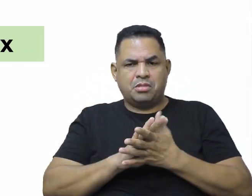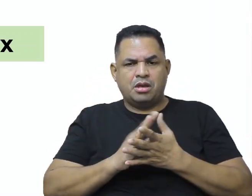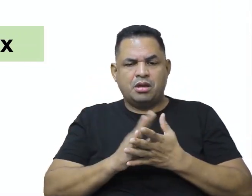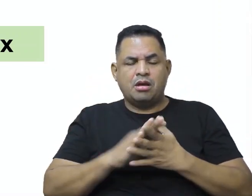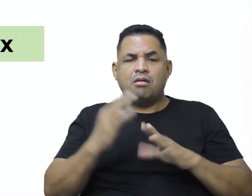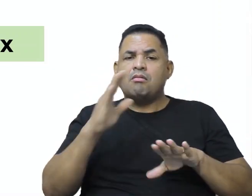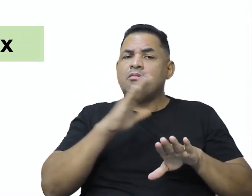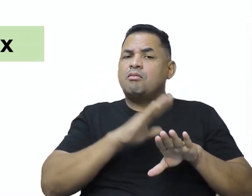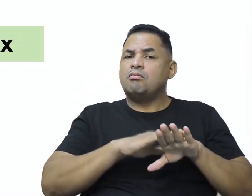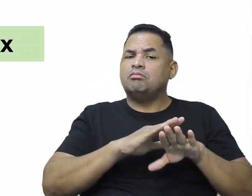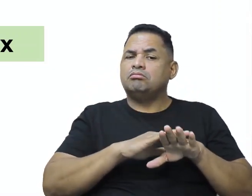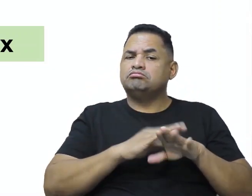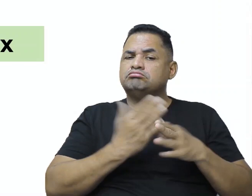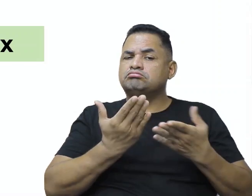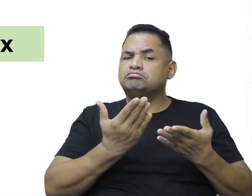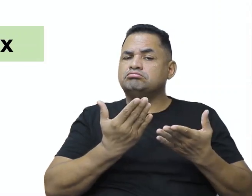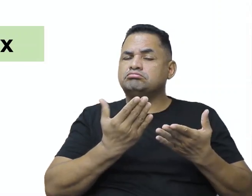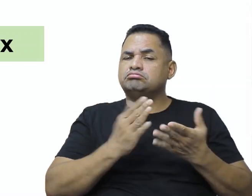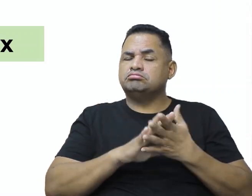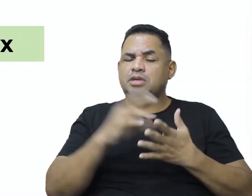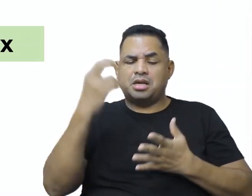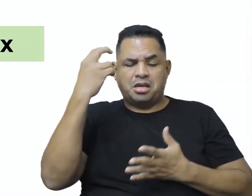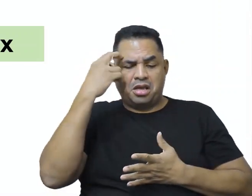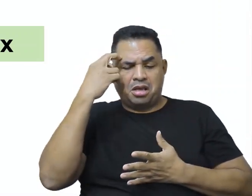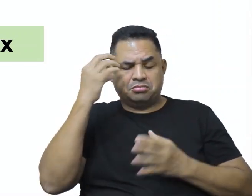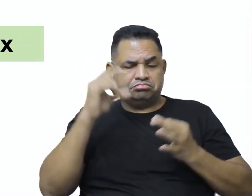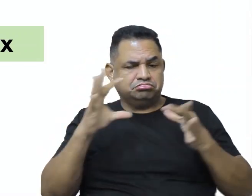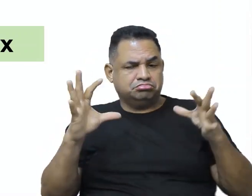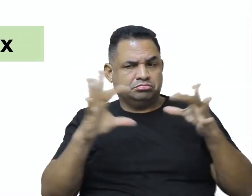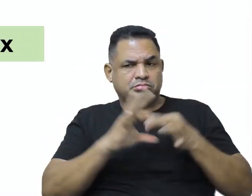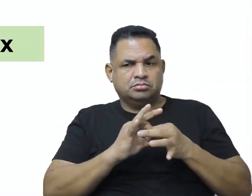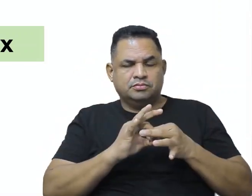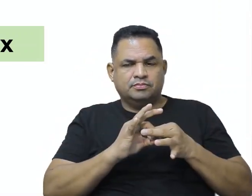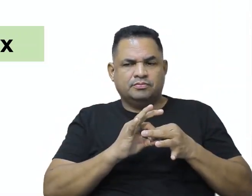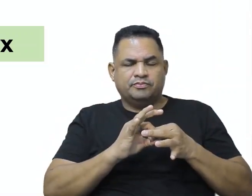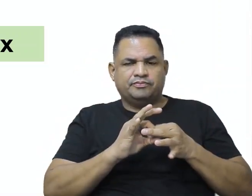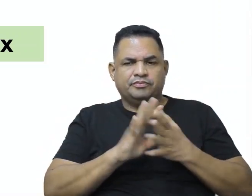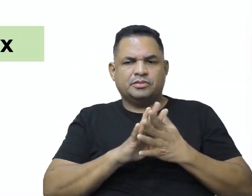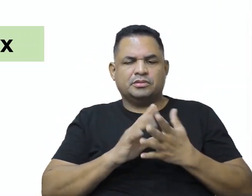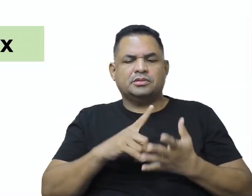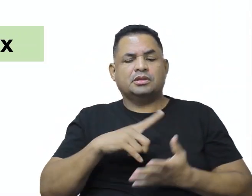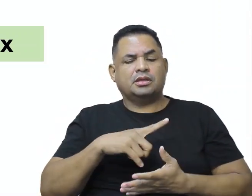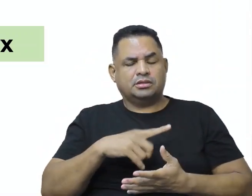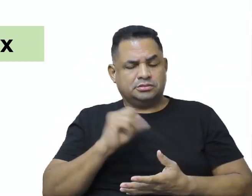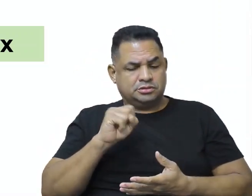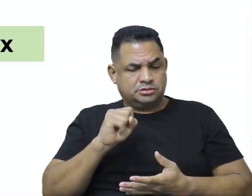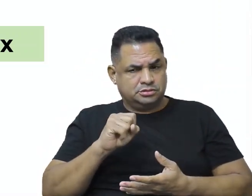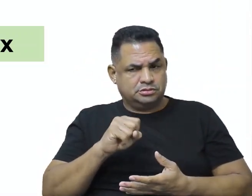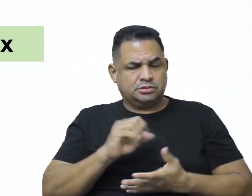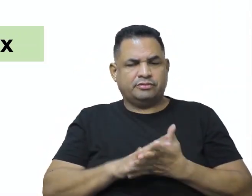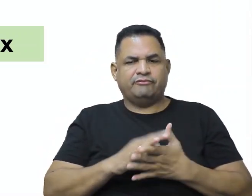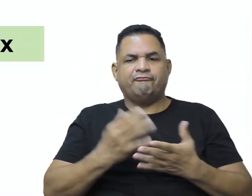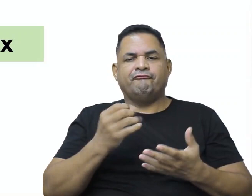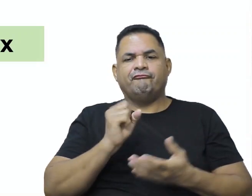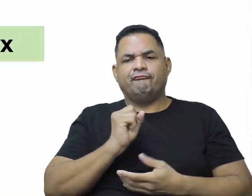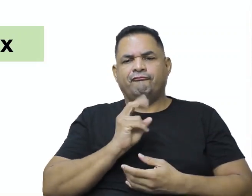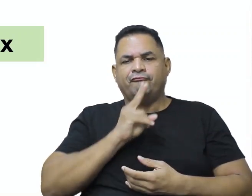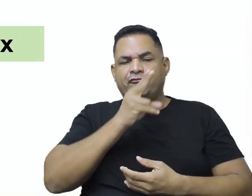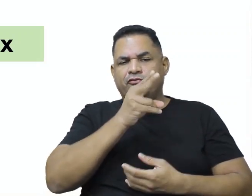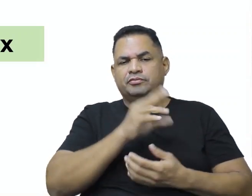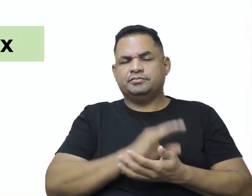com a ideologia mas tá assim gente tá E algo muito forte extremamente forte tá